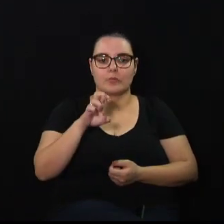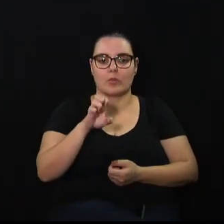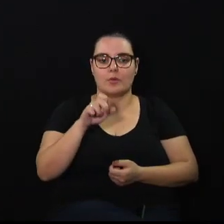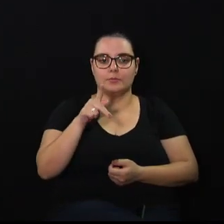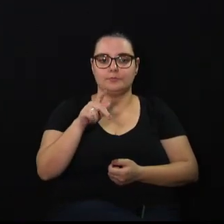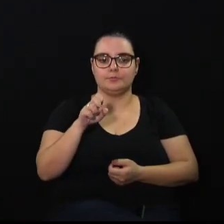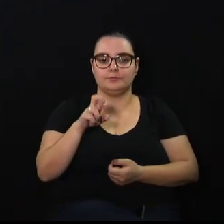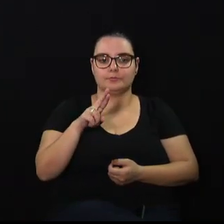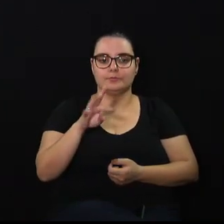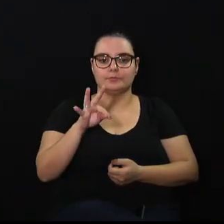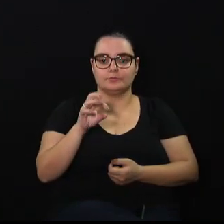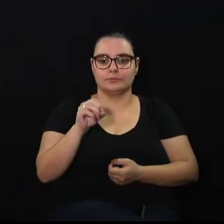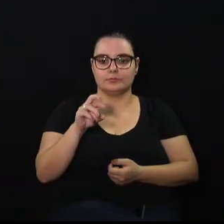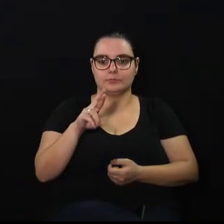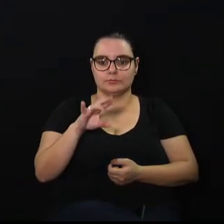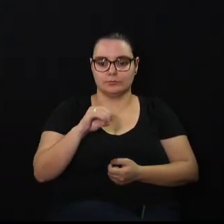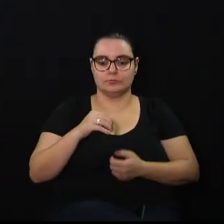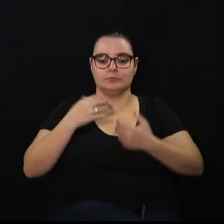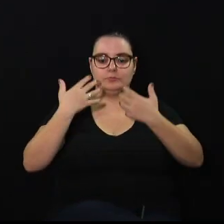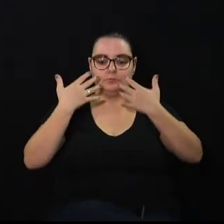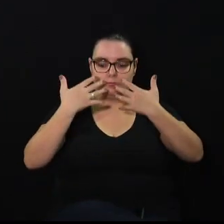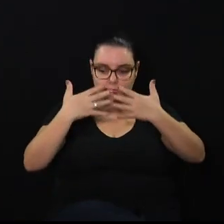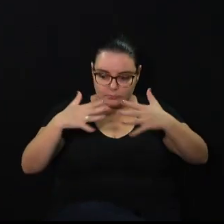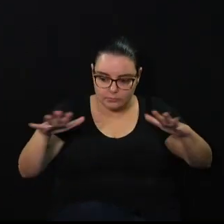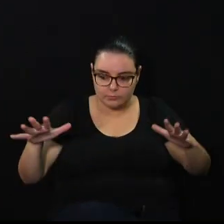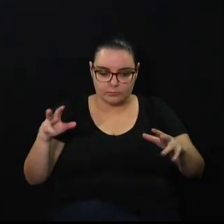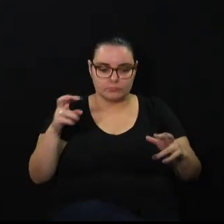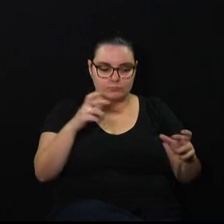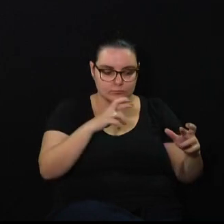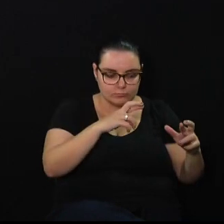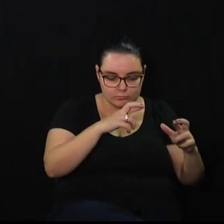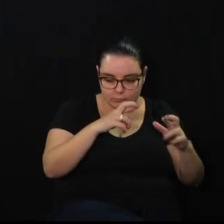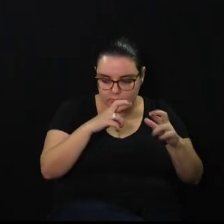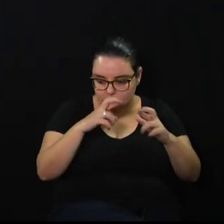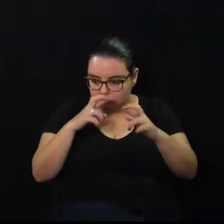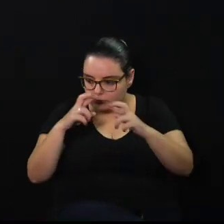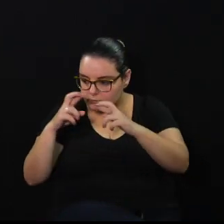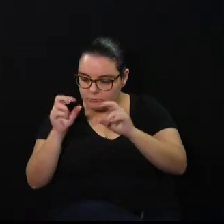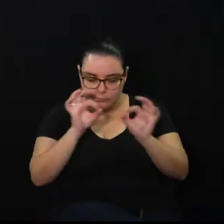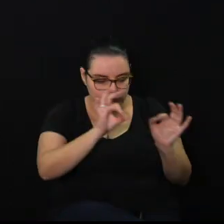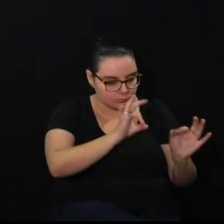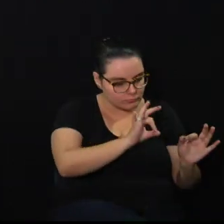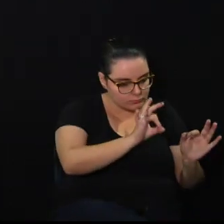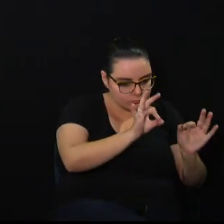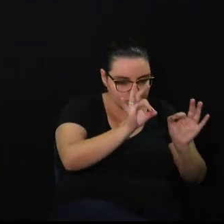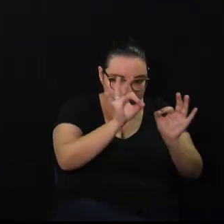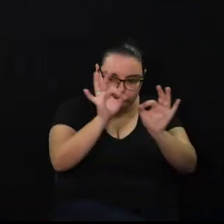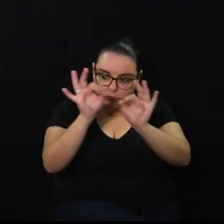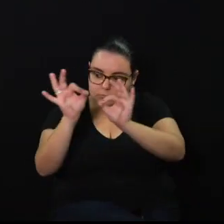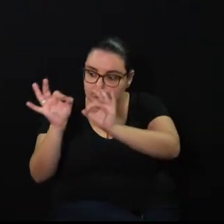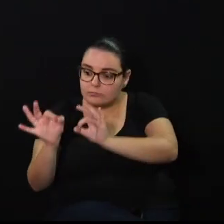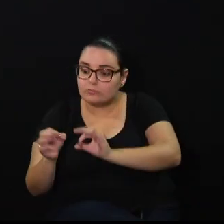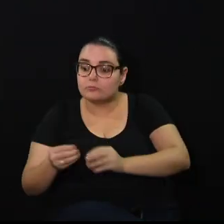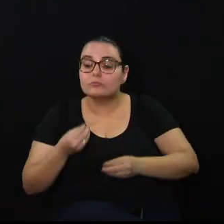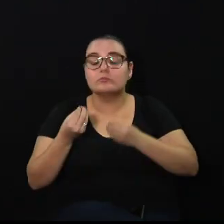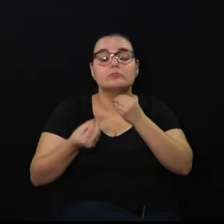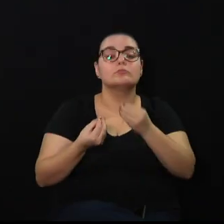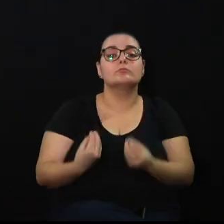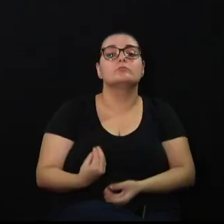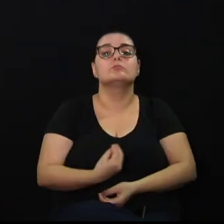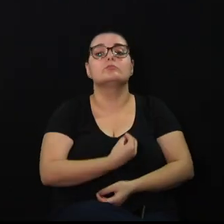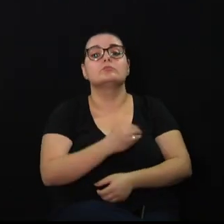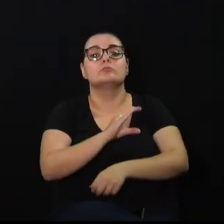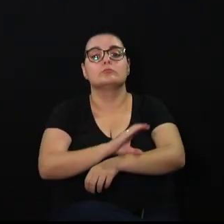gente vai avaliar o repertório daquela criança daquele paciente é pra gente ver quais são os repertórios comportamentos que a gente